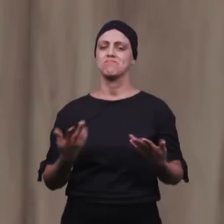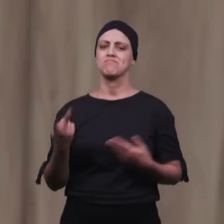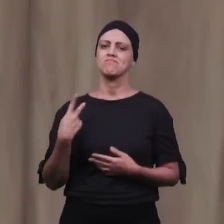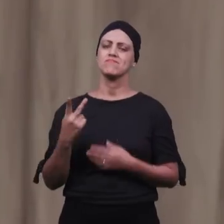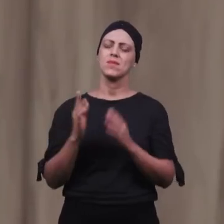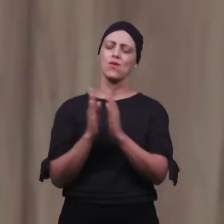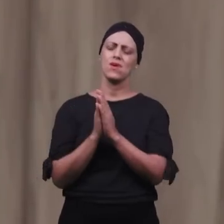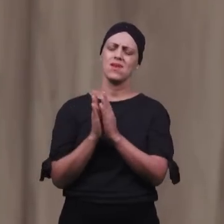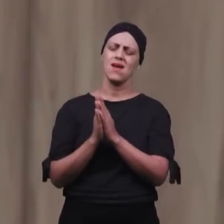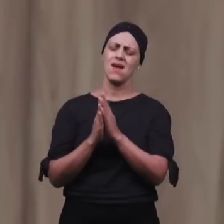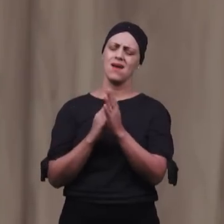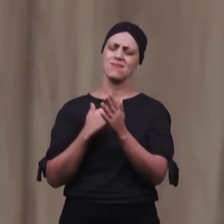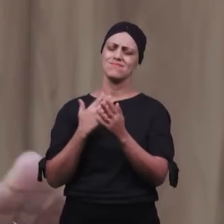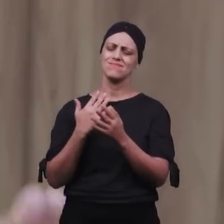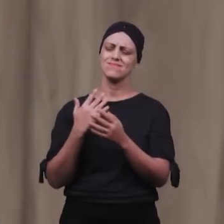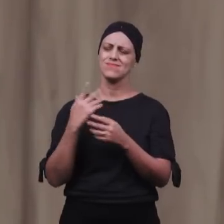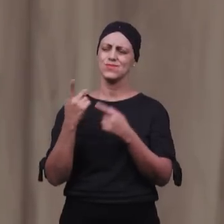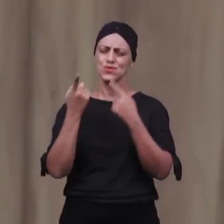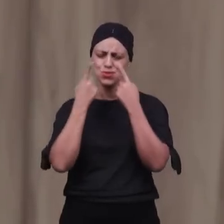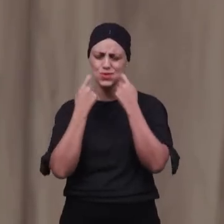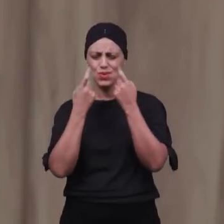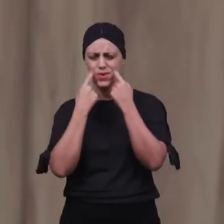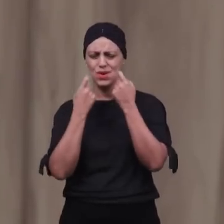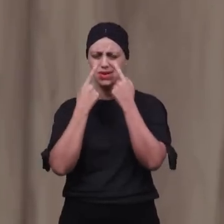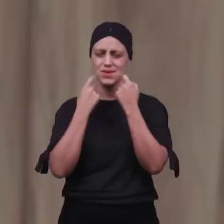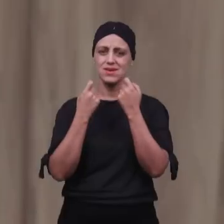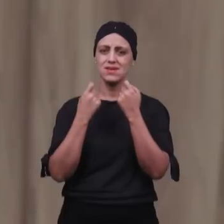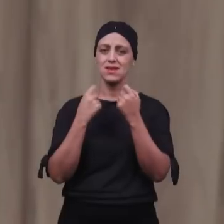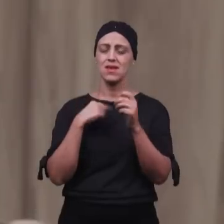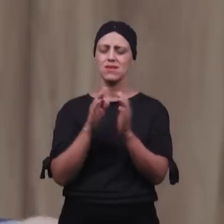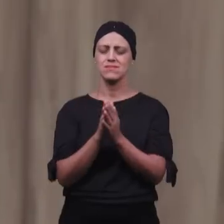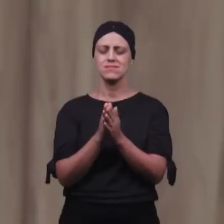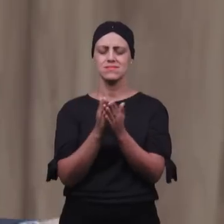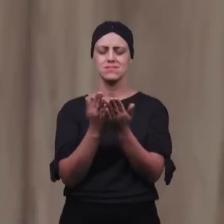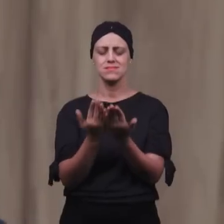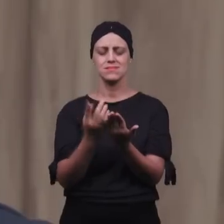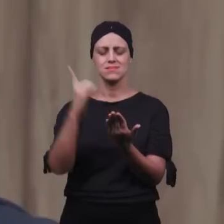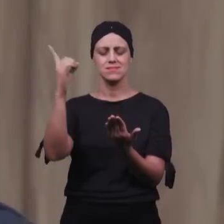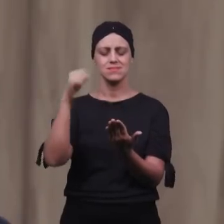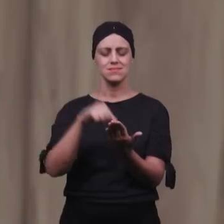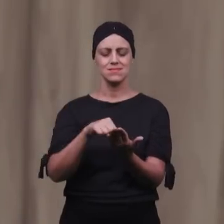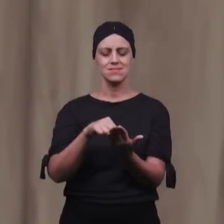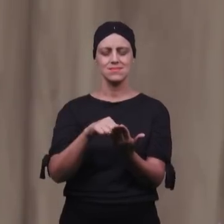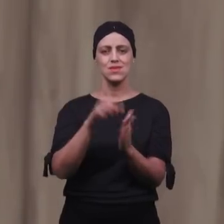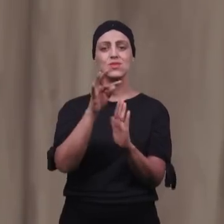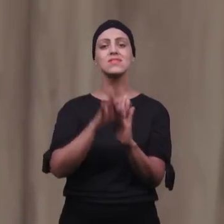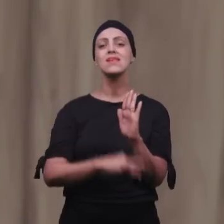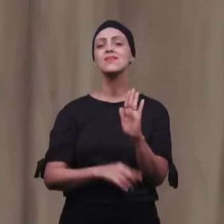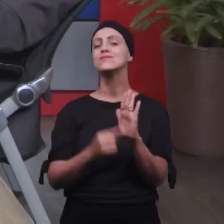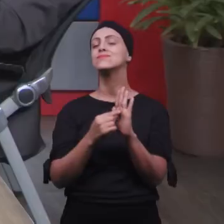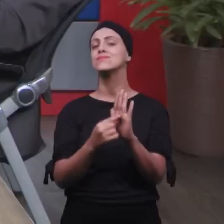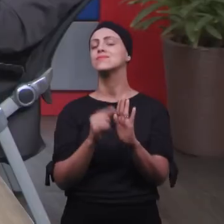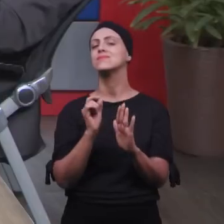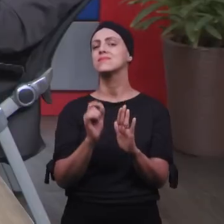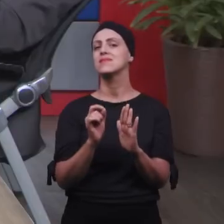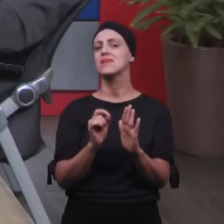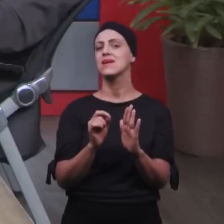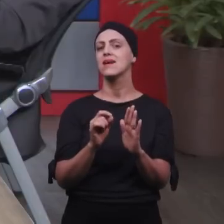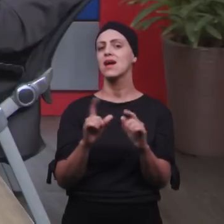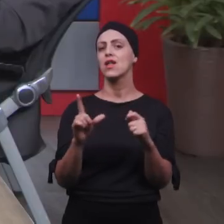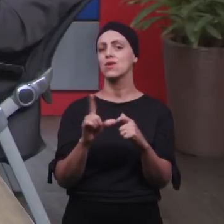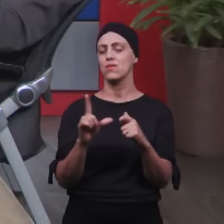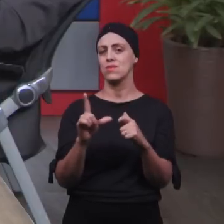ali, chorando muito, e eu abri a palavra de Deus e caiu esse texto que eu li para ela, que está em